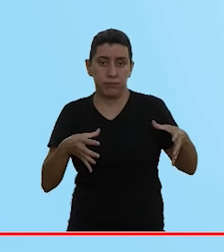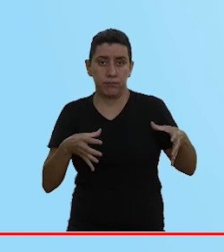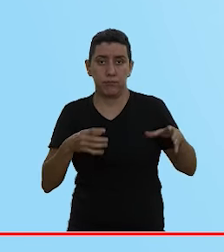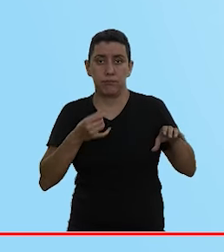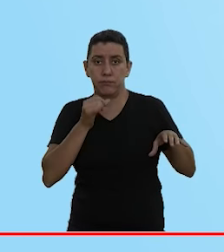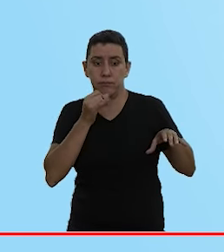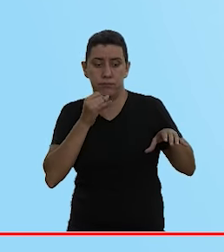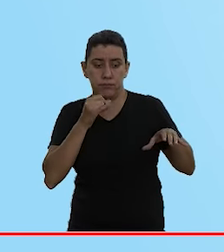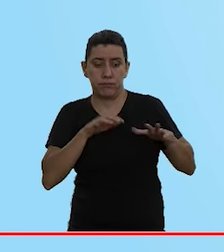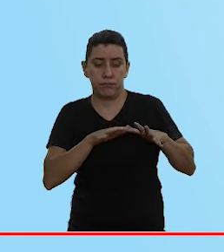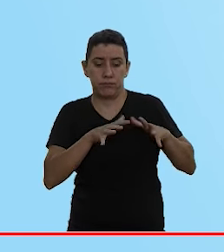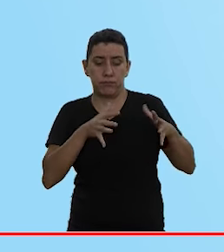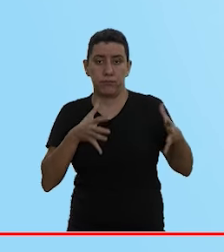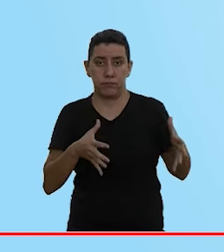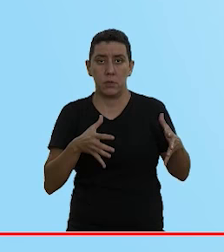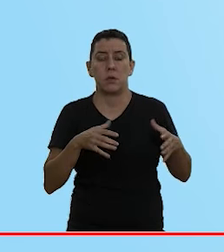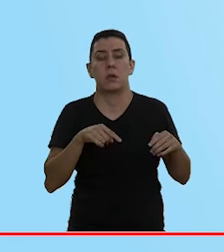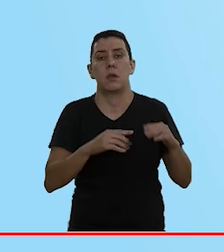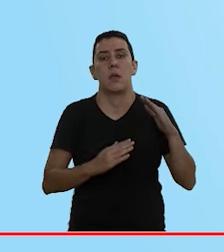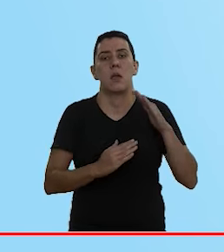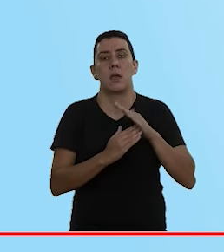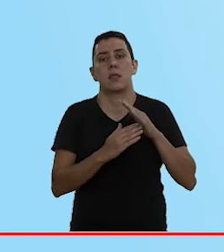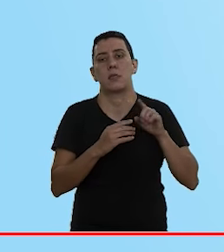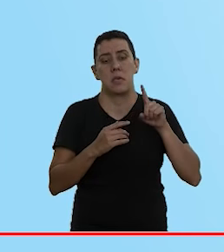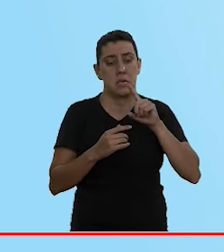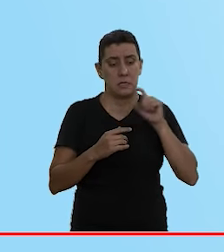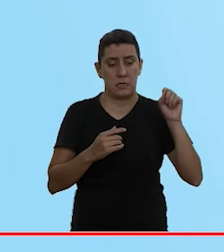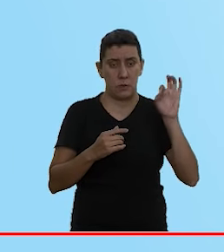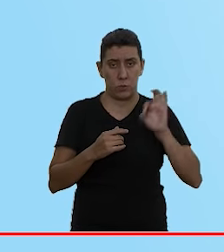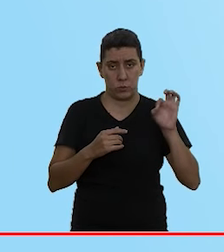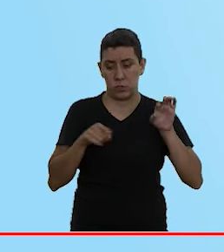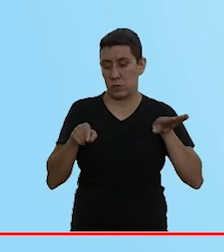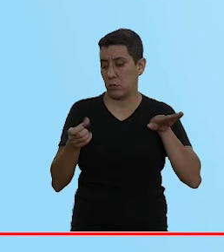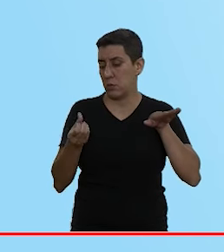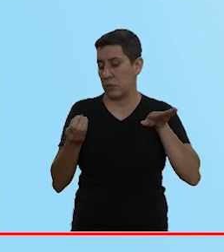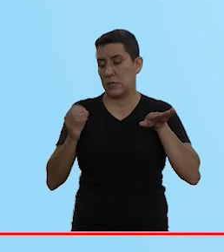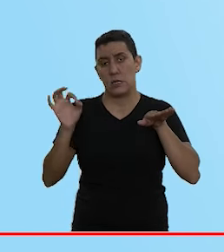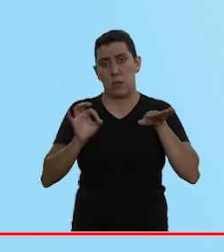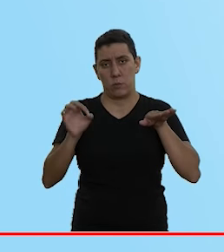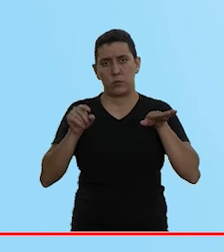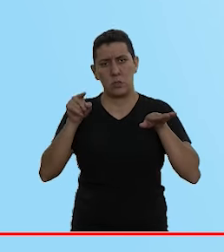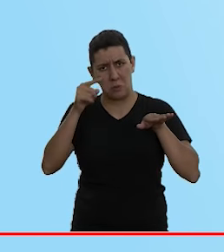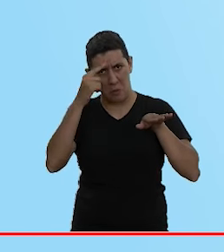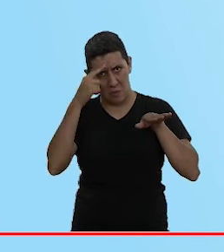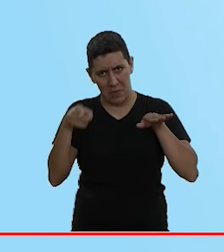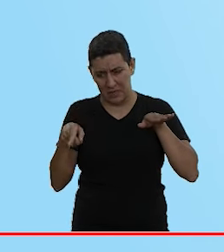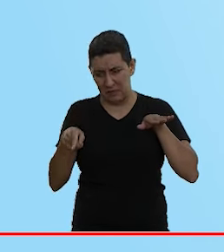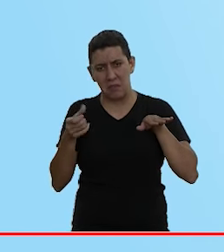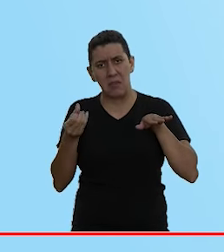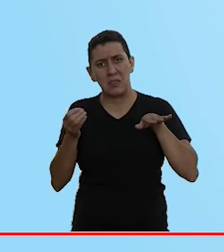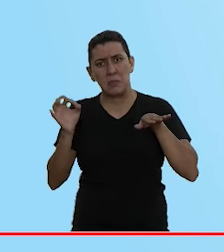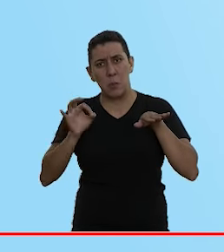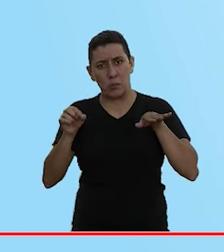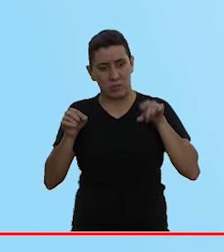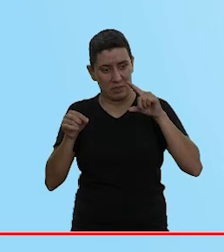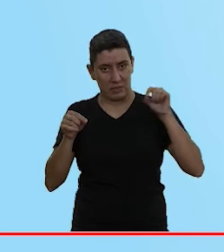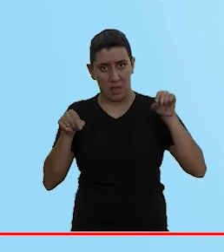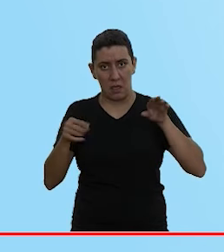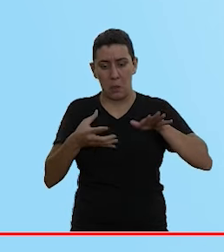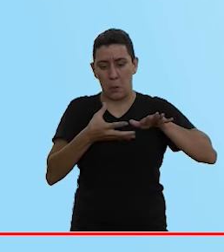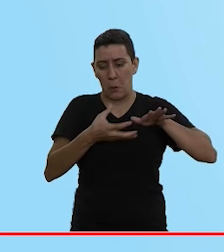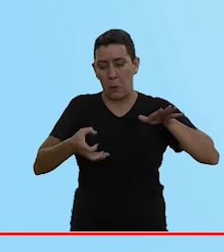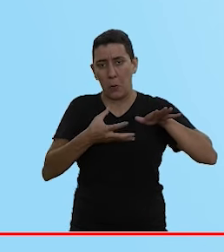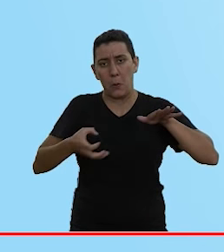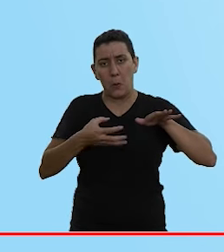carga, junto com baterias com 60%, sem uma bateria afetar a outra. Em sistemas tradicionais em que a gente tem todas as